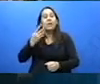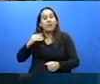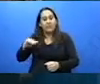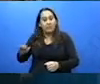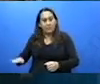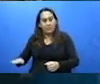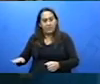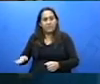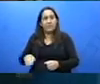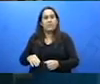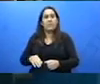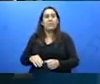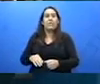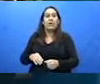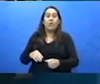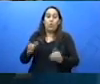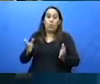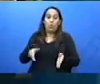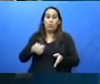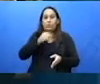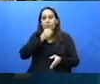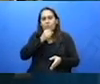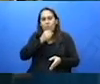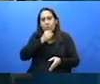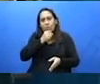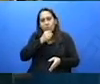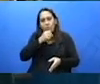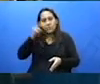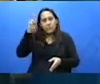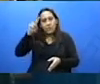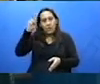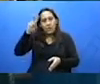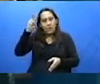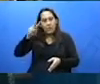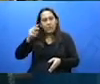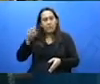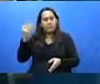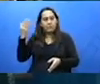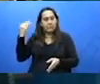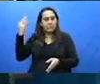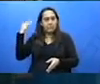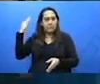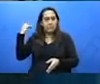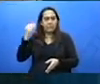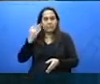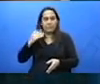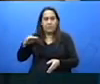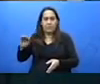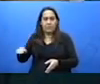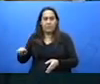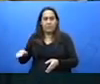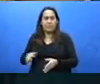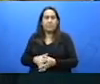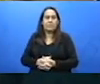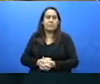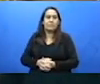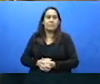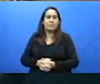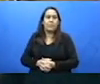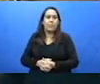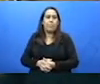infância, né? Eles já são idosos, estão lembrando de quando eram crianças.